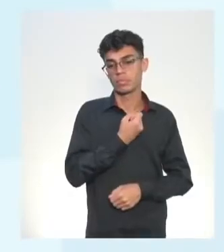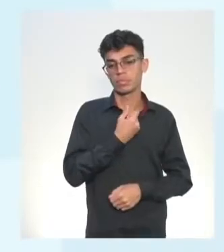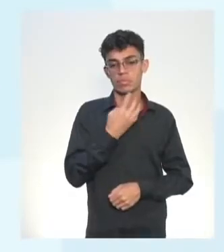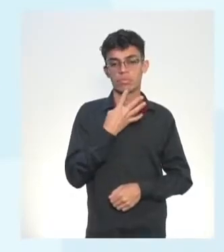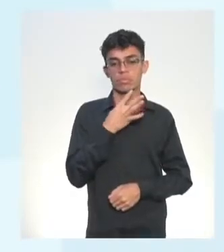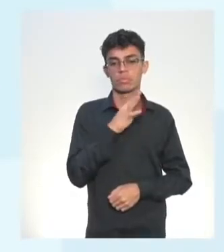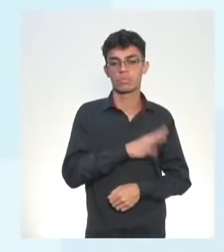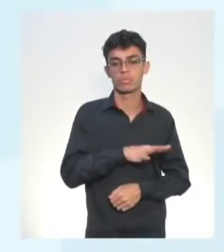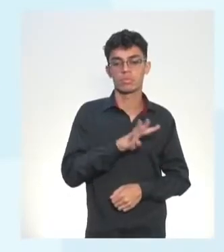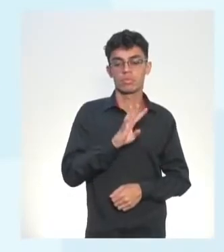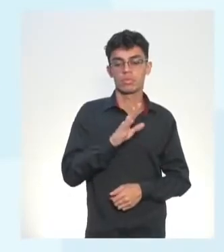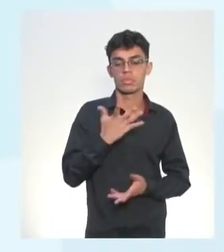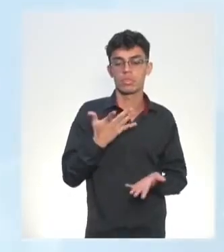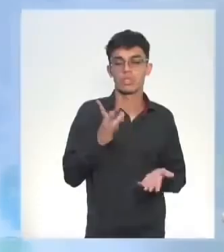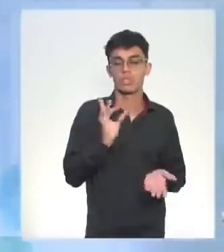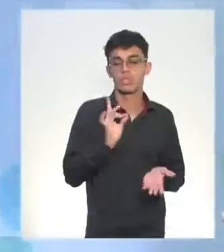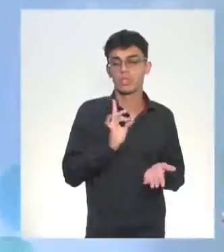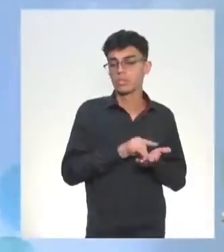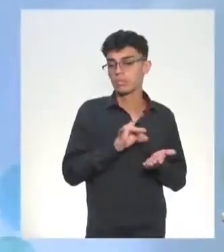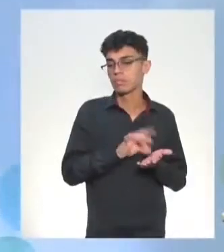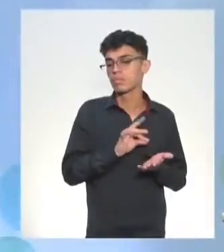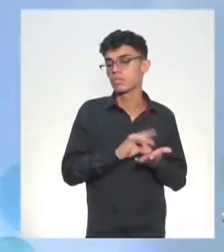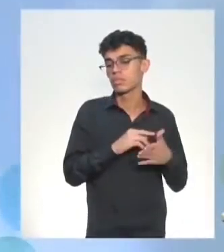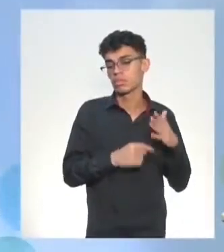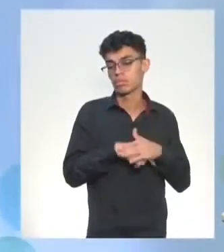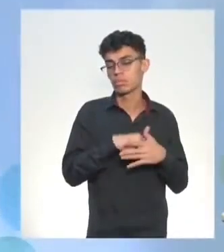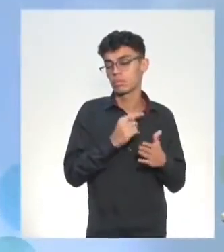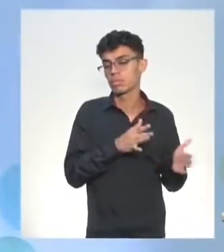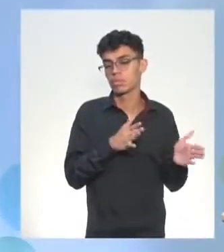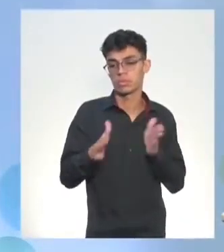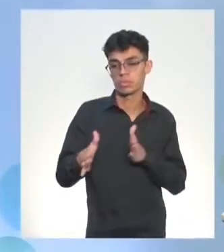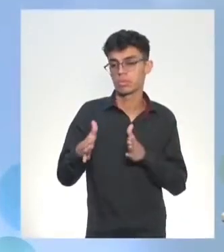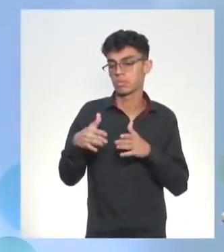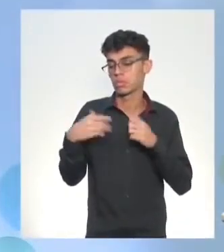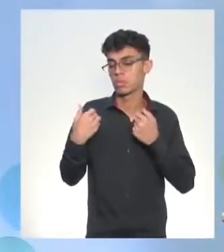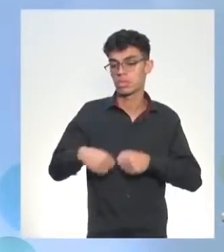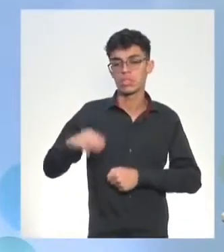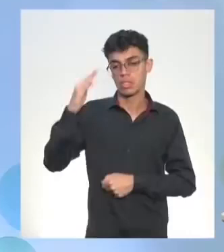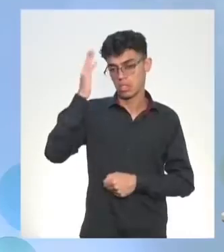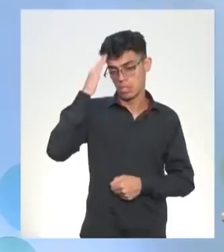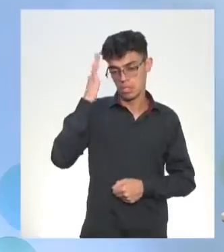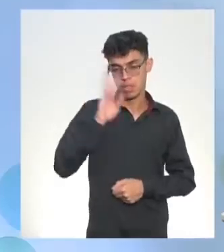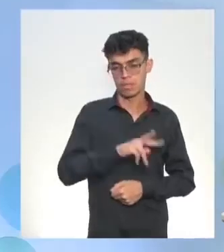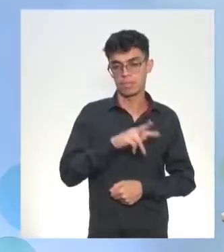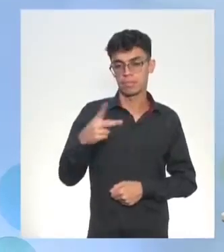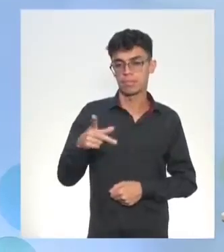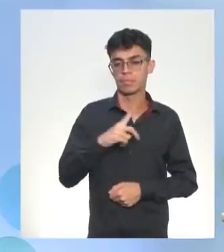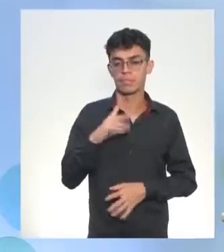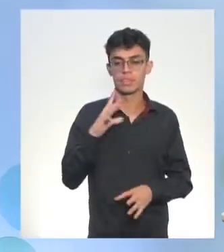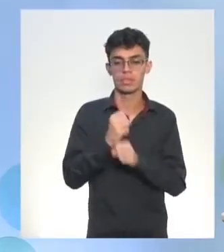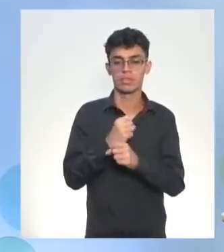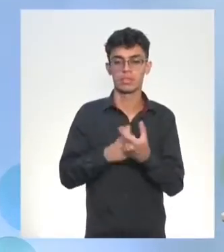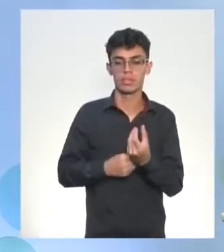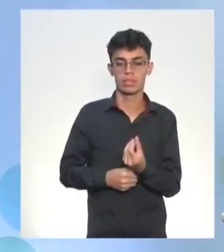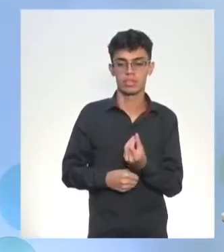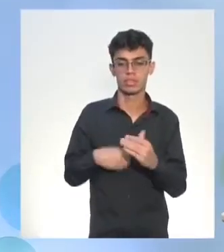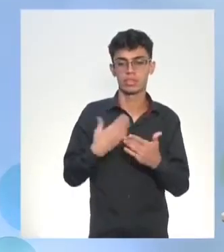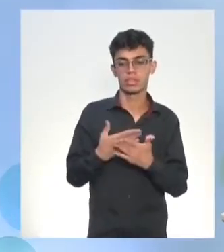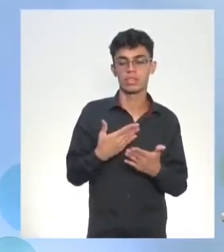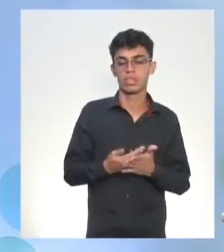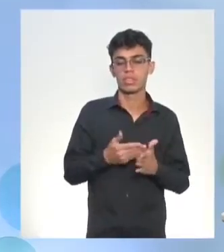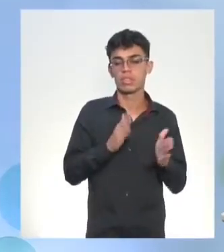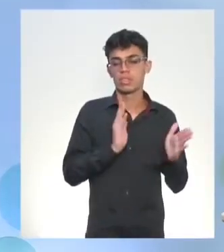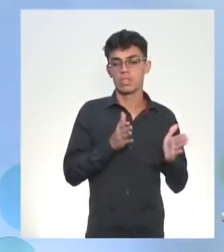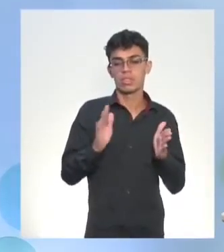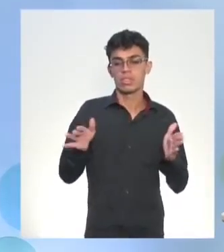desconhecidos. Tá certo? Na verdade, essa é a primeira parte da nossa aula. A nossa sequência ela tem 6 aulas, que nós vamos distribuir assim.